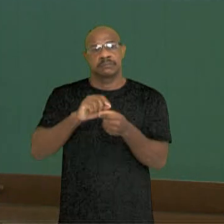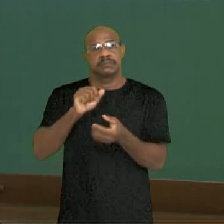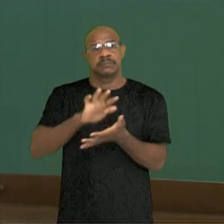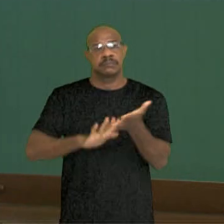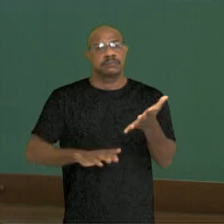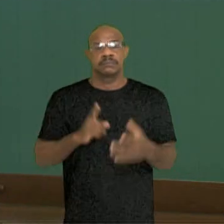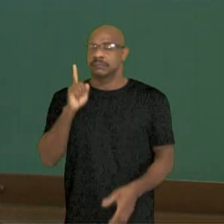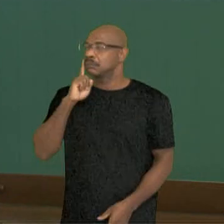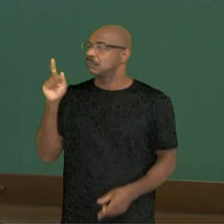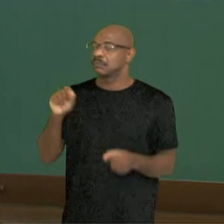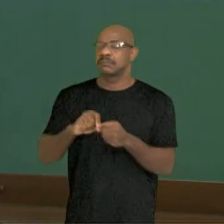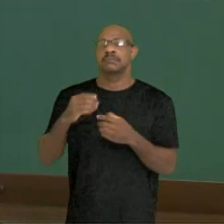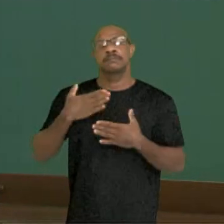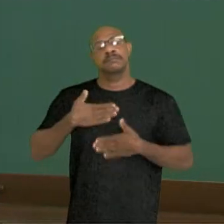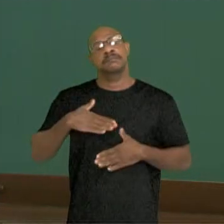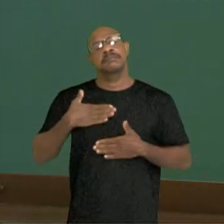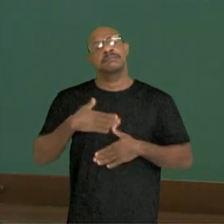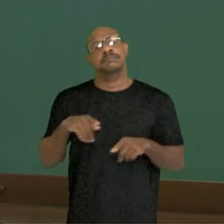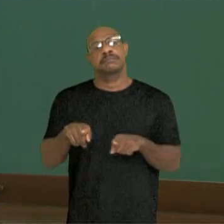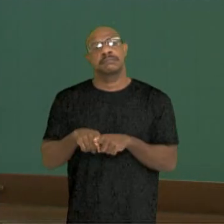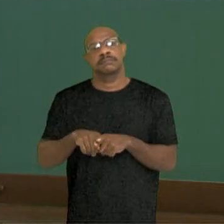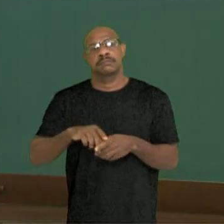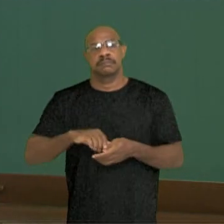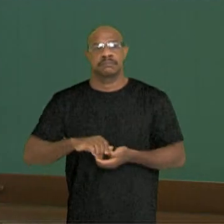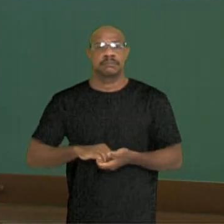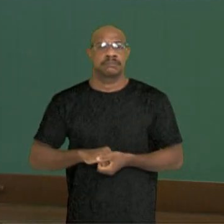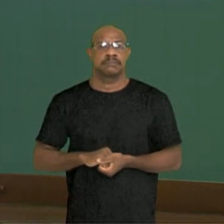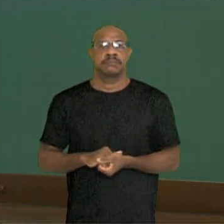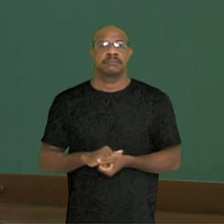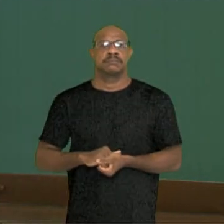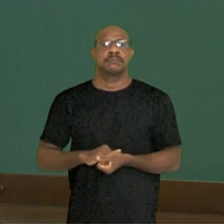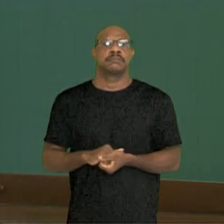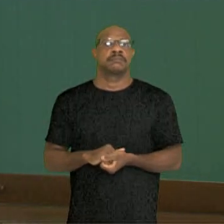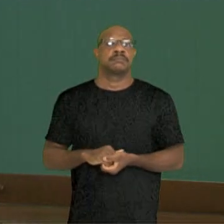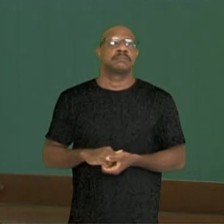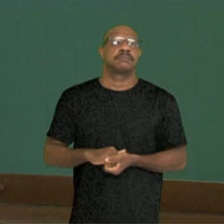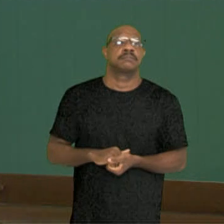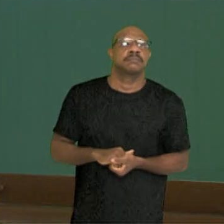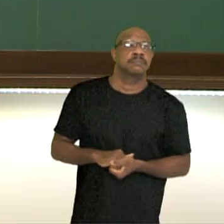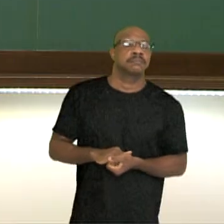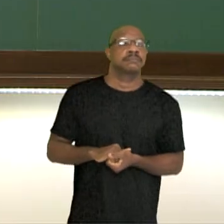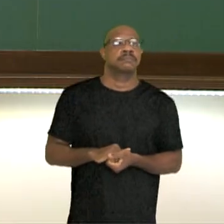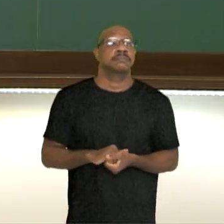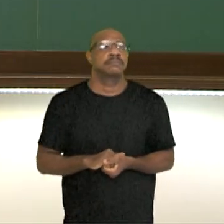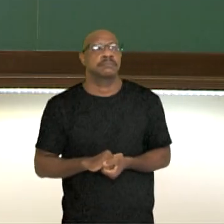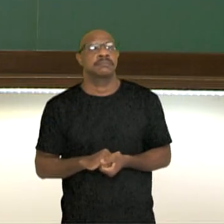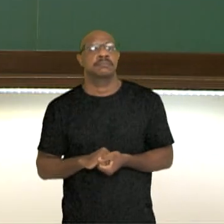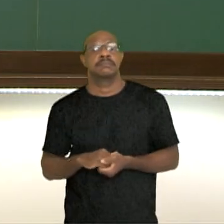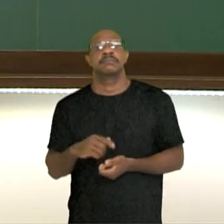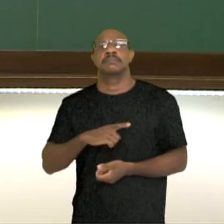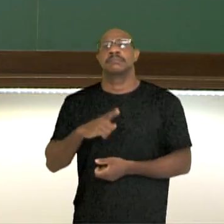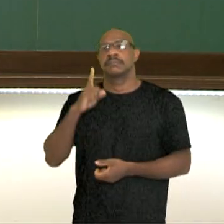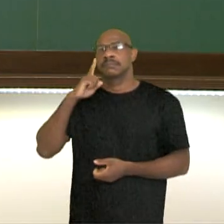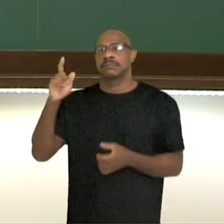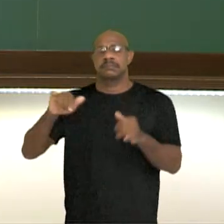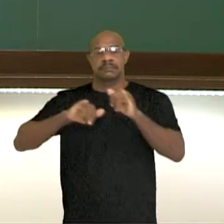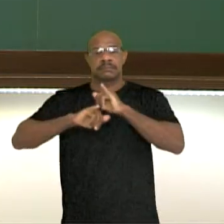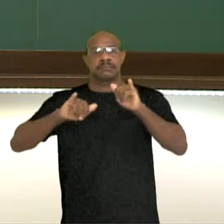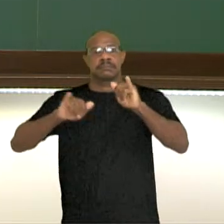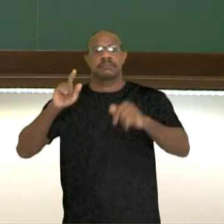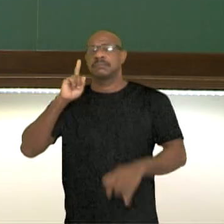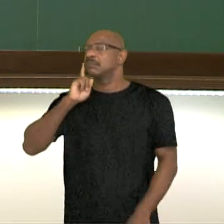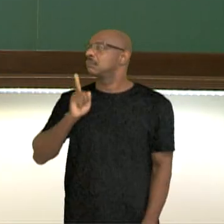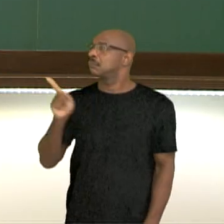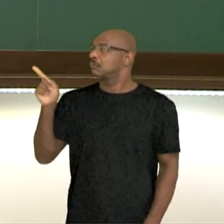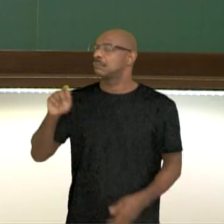atividade tranquilamente e partir para o abraço. Bom, eu separei aqui uma reportagem, você